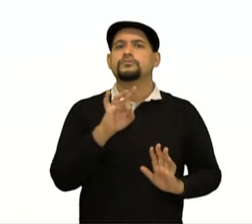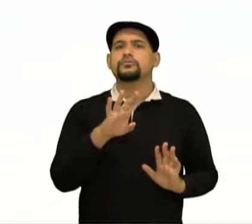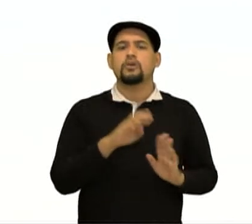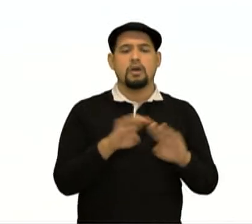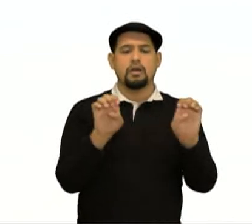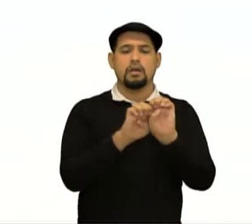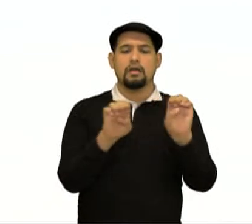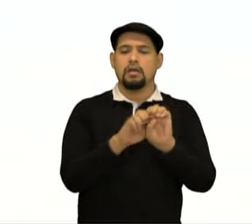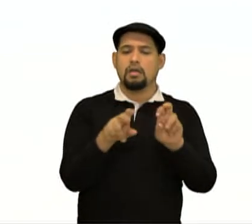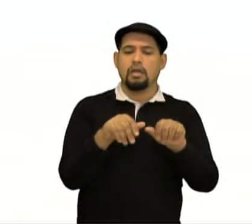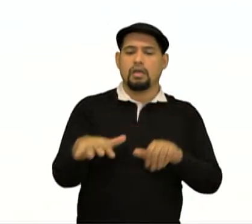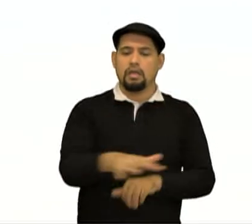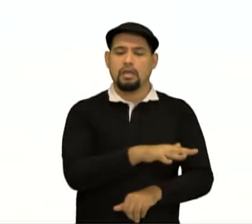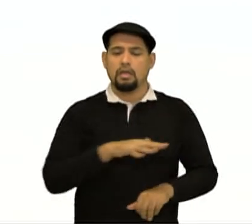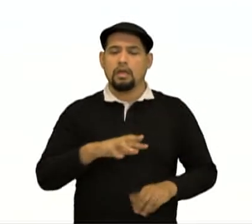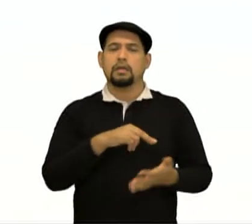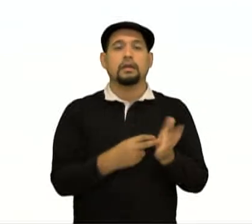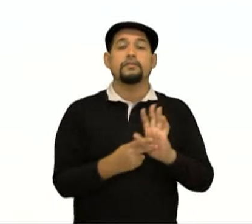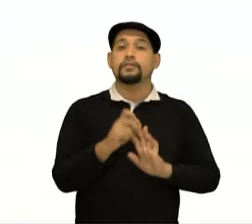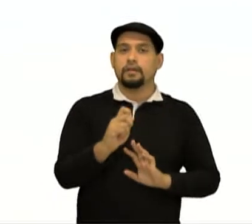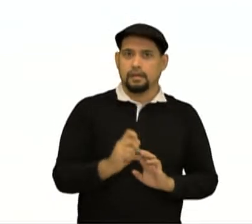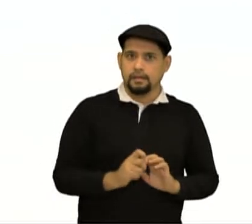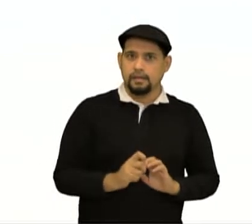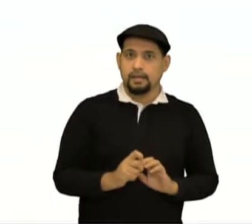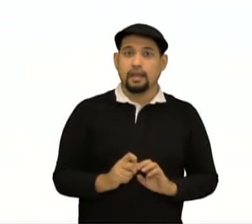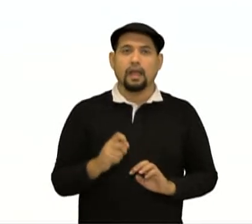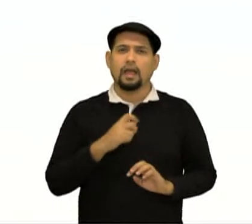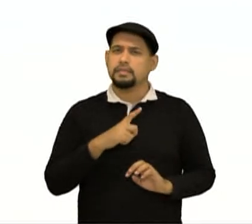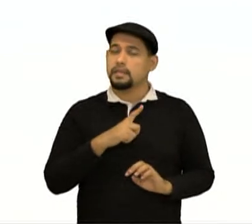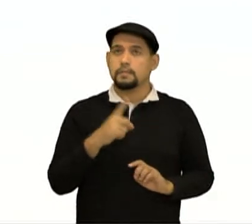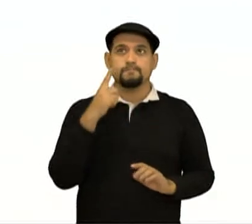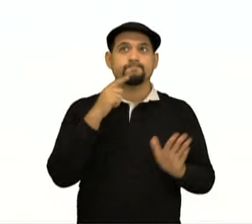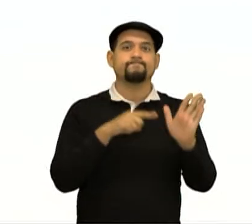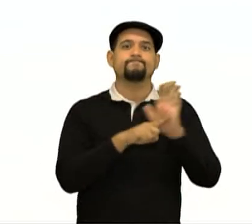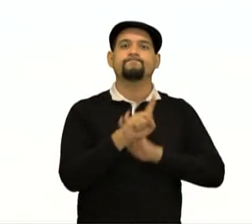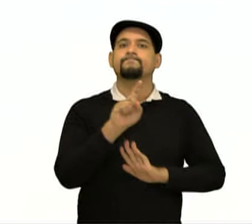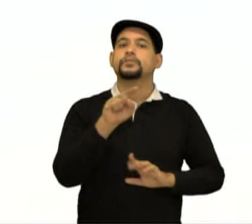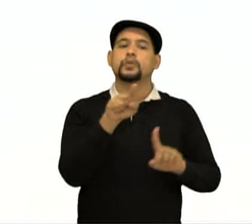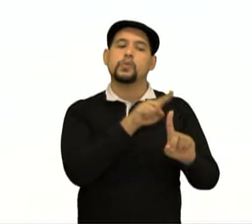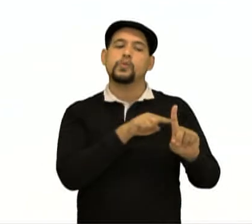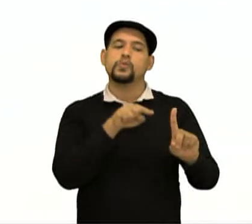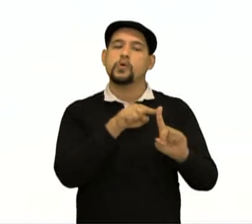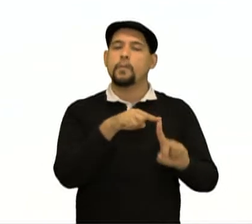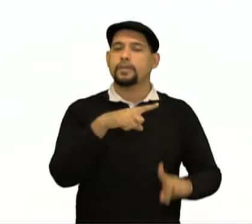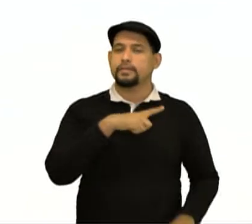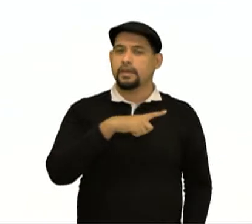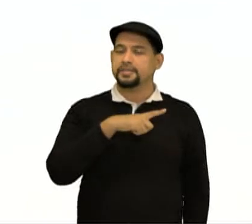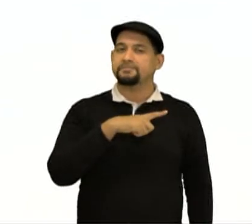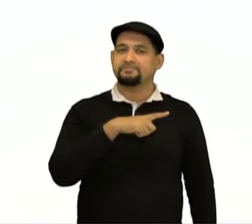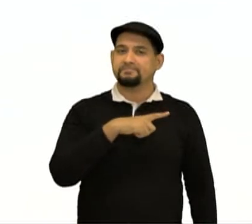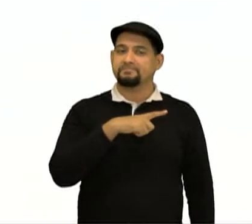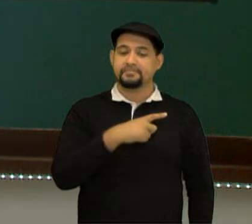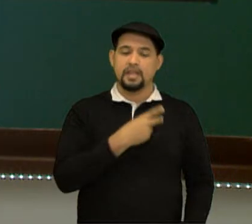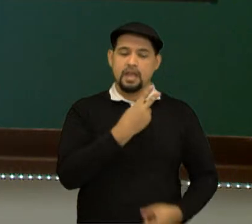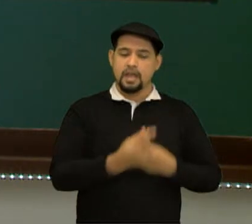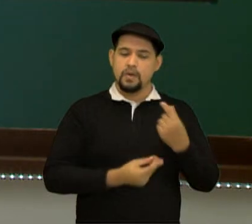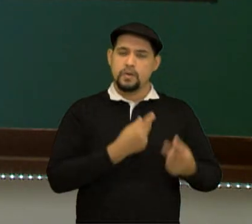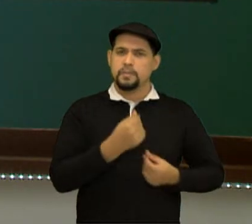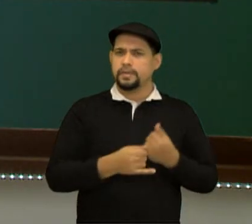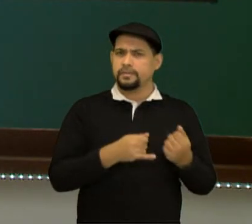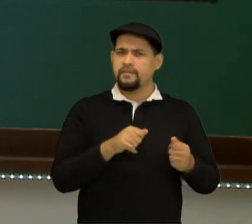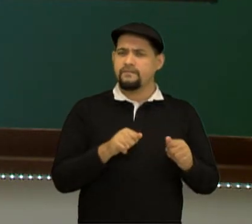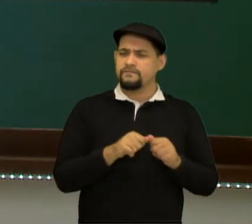estrutura territorial vincula-se sim a um quesito a um objetivo Então você como minha pele